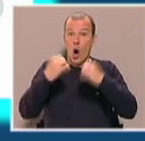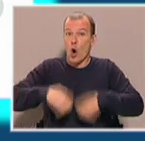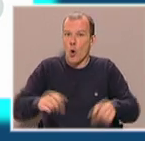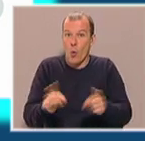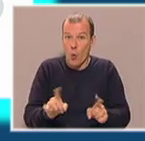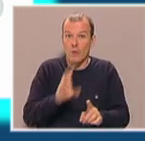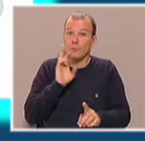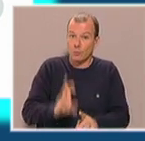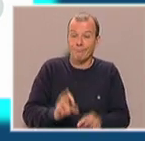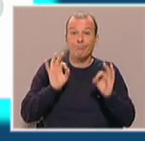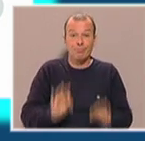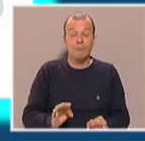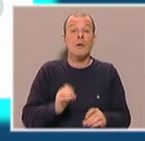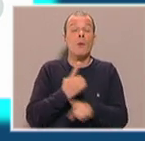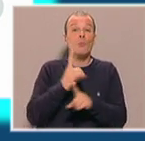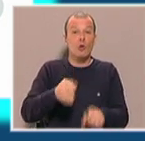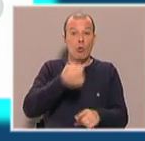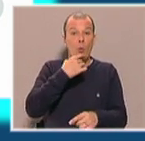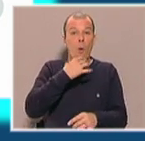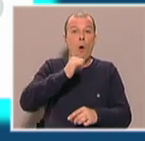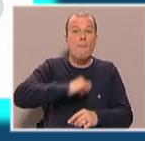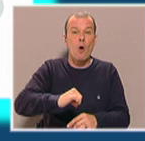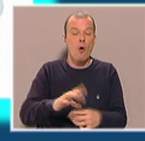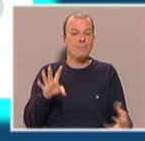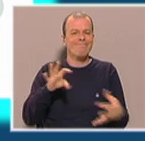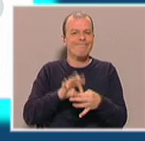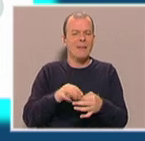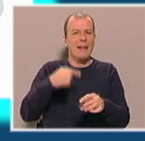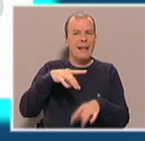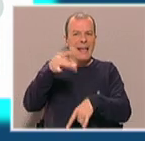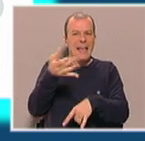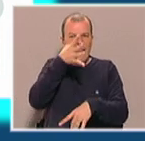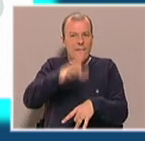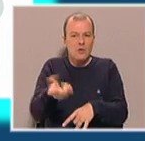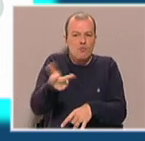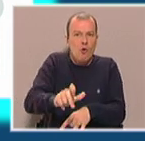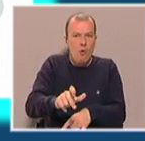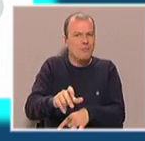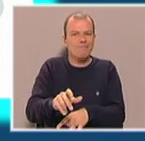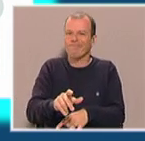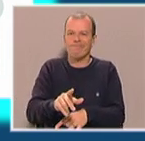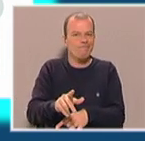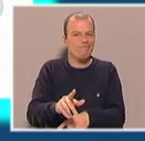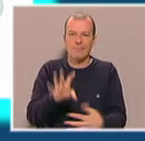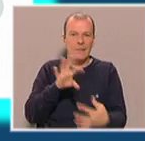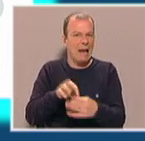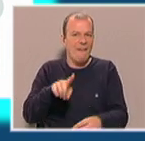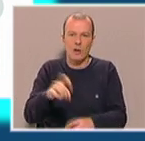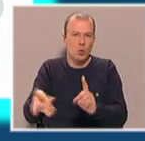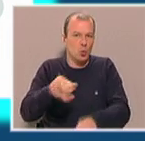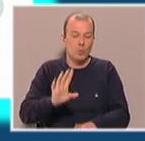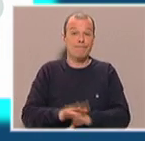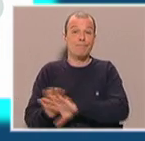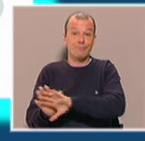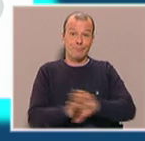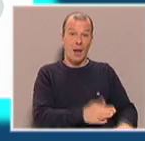porque realmente o antibiótico não é adequado para tratar infecções causadas por vírus.